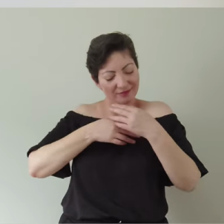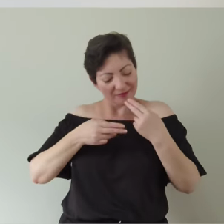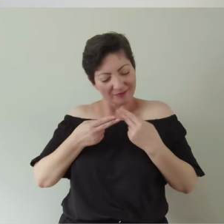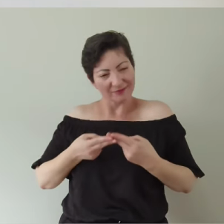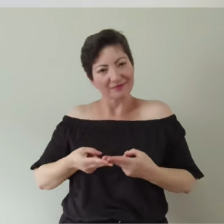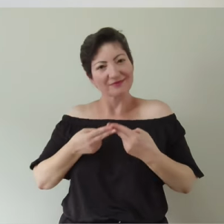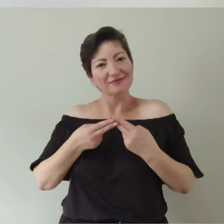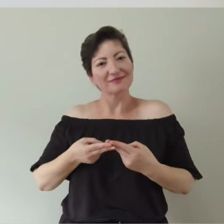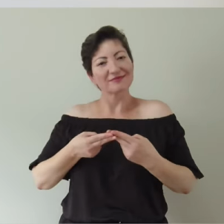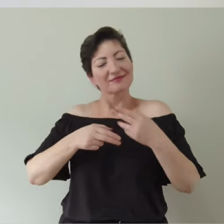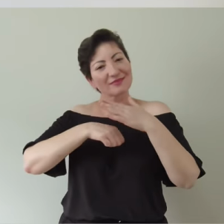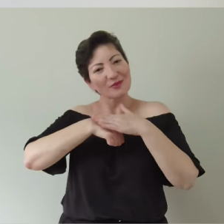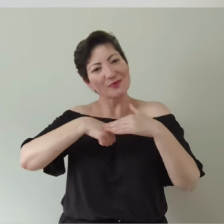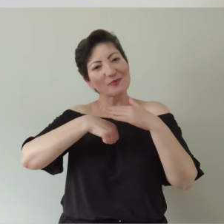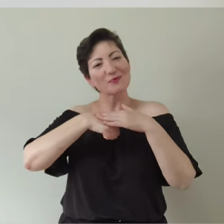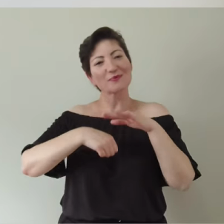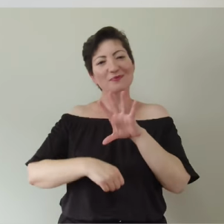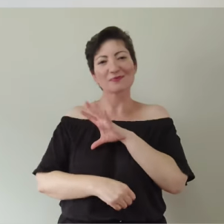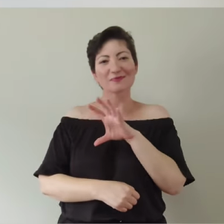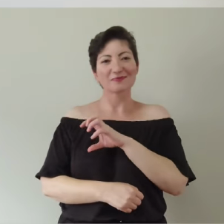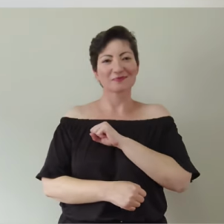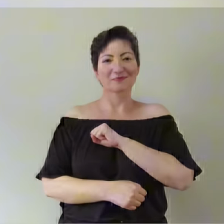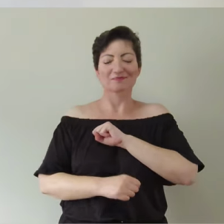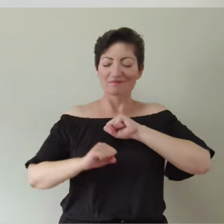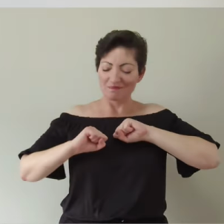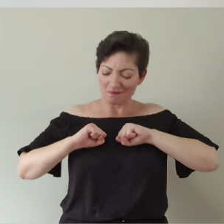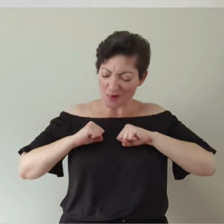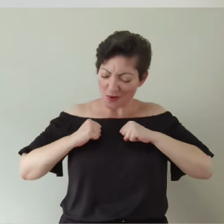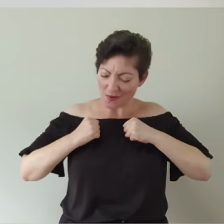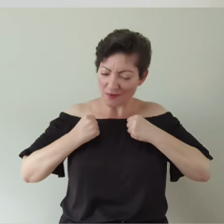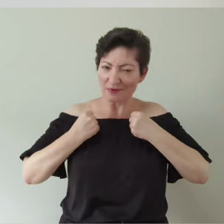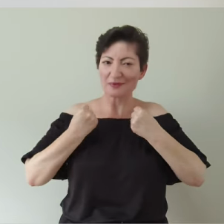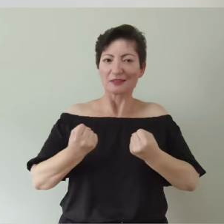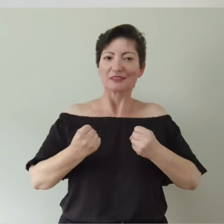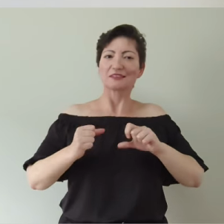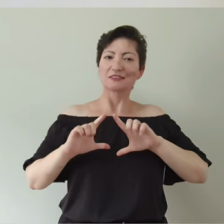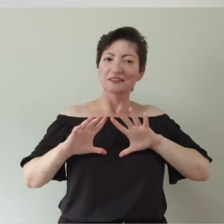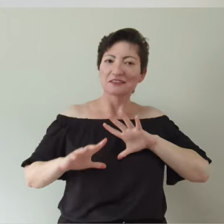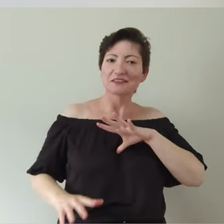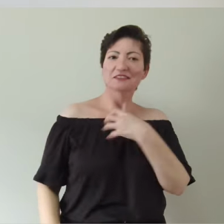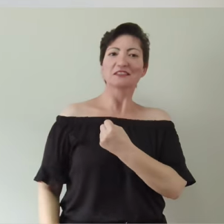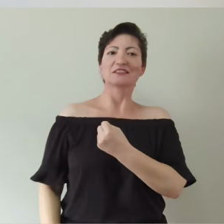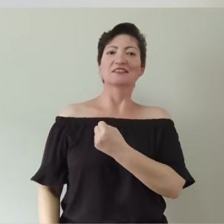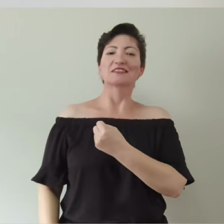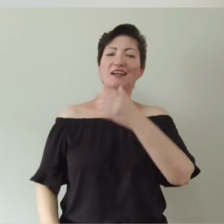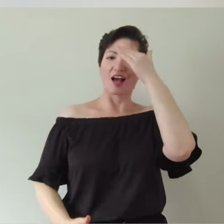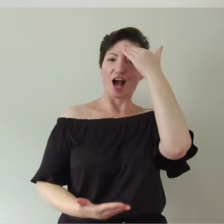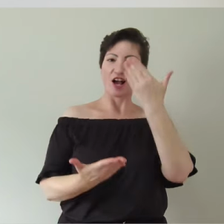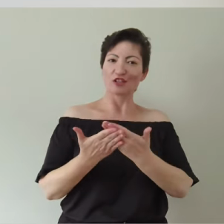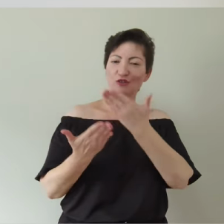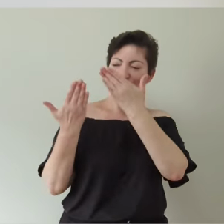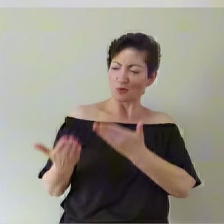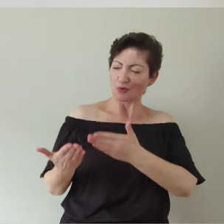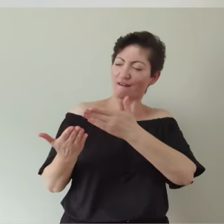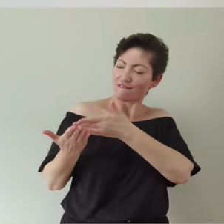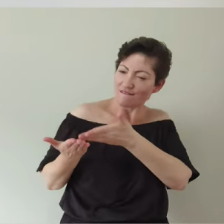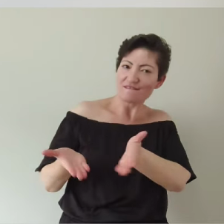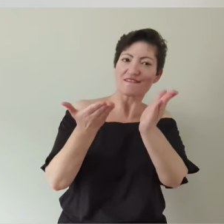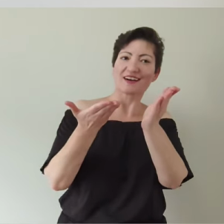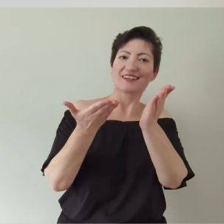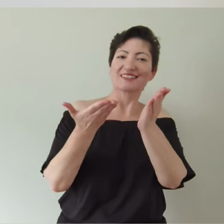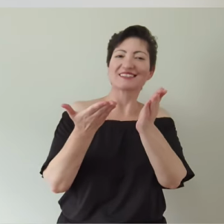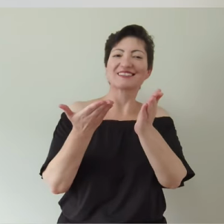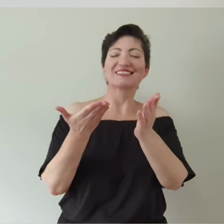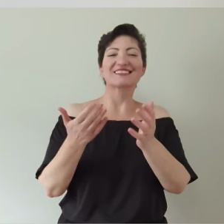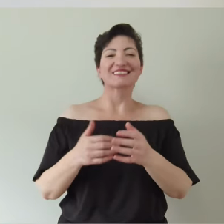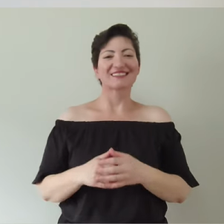assim, com muito zelo, muito amor, me encorajando muito a continuar no meu trabalho, acreditando no meu potencial, assim, sabe?